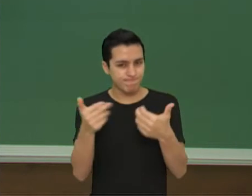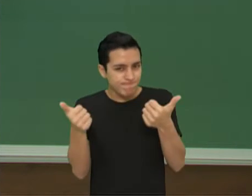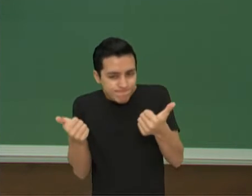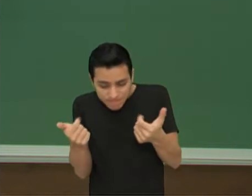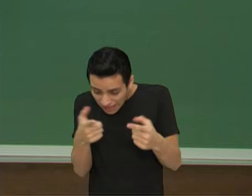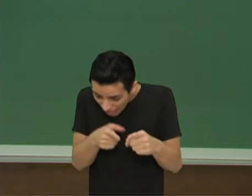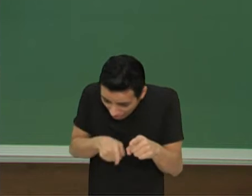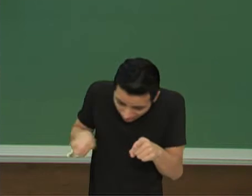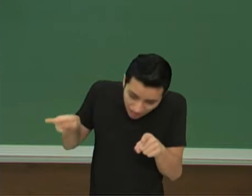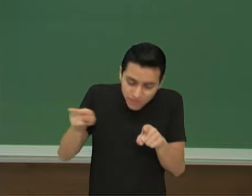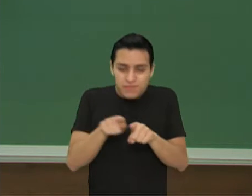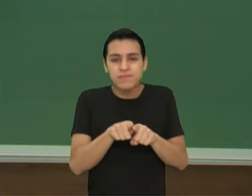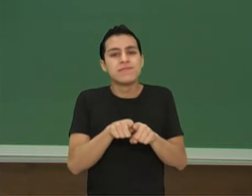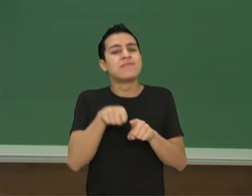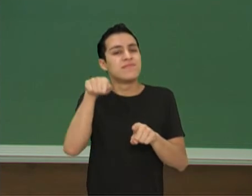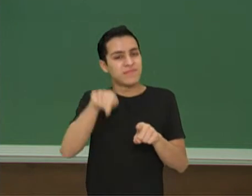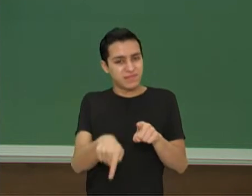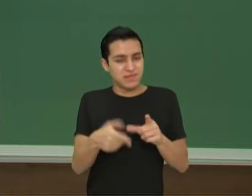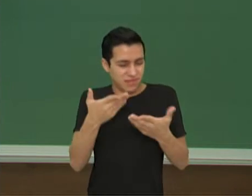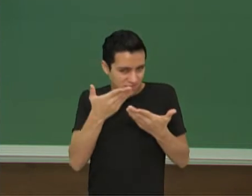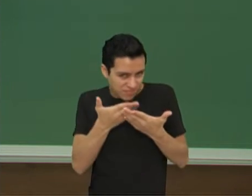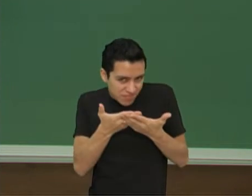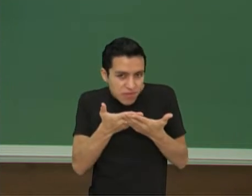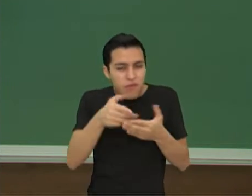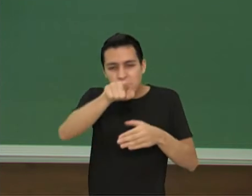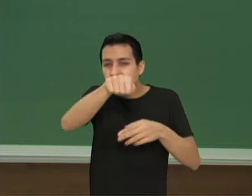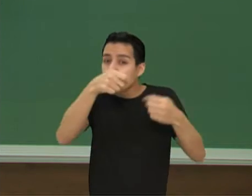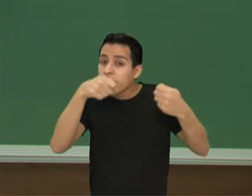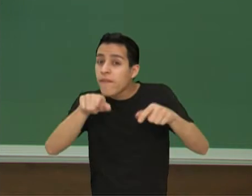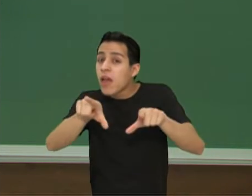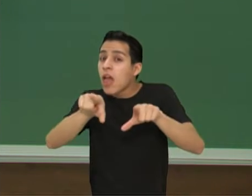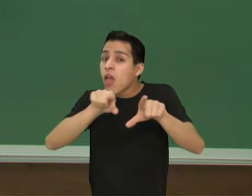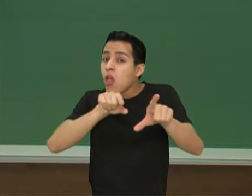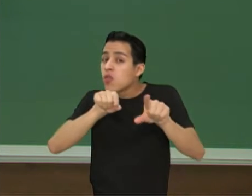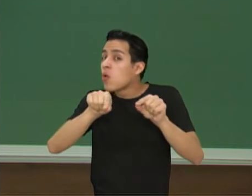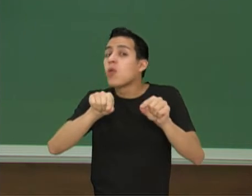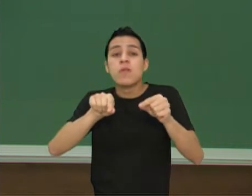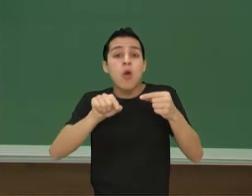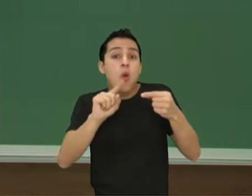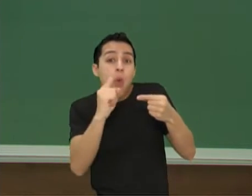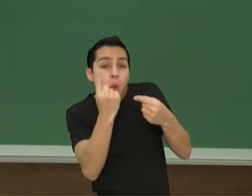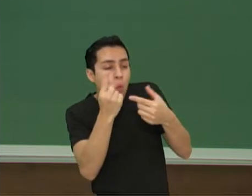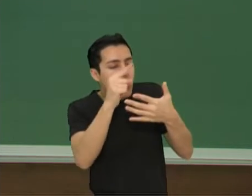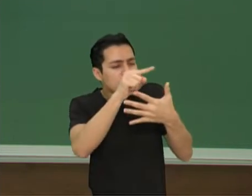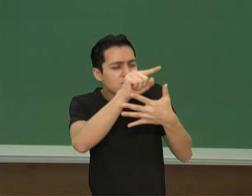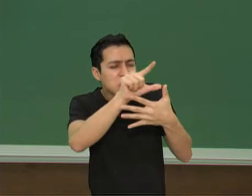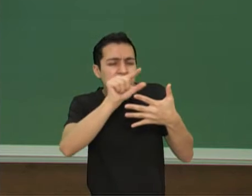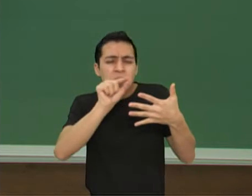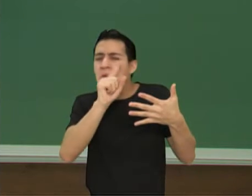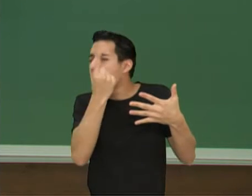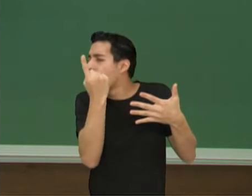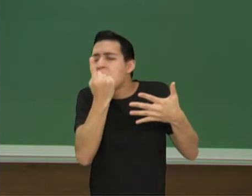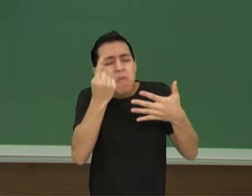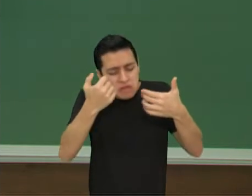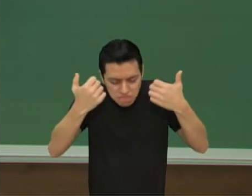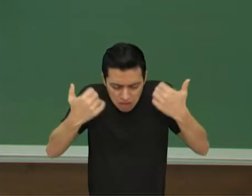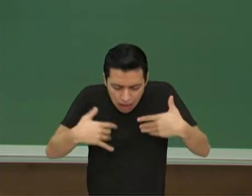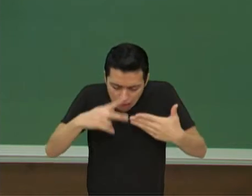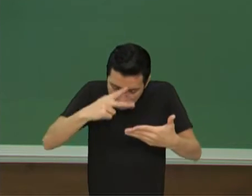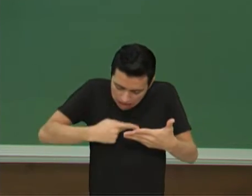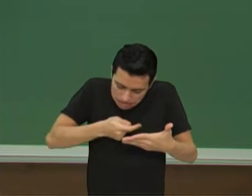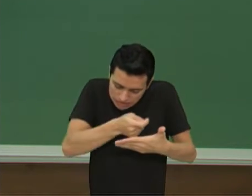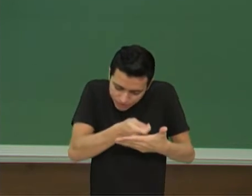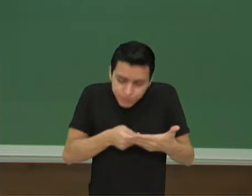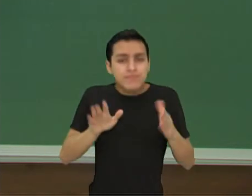Voltamos aqui então, pessoal. Então, né, você deveria escolher um dos argumentos para explicá-lo segundo as suas palavras, né? E como a gente